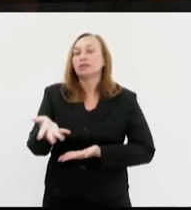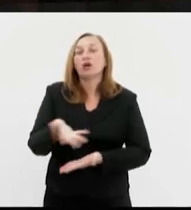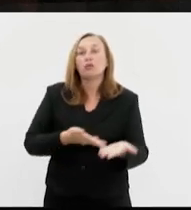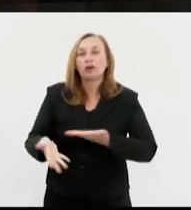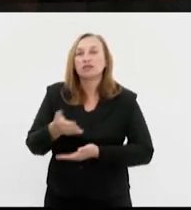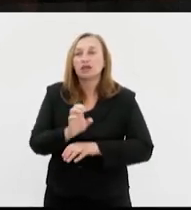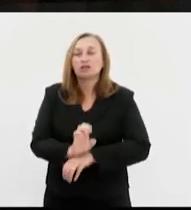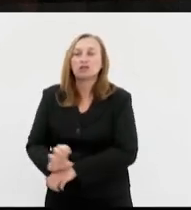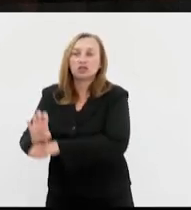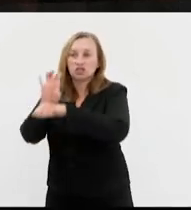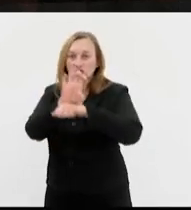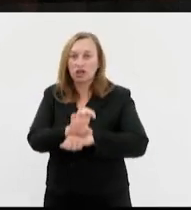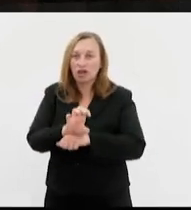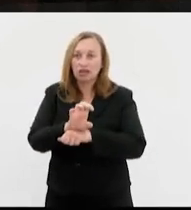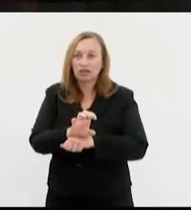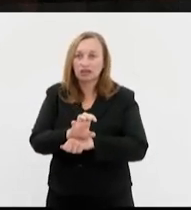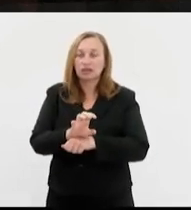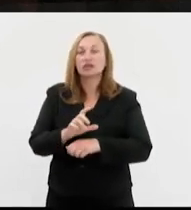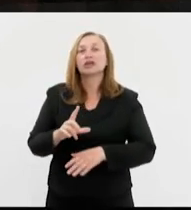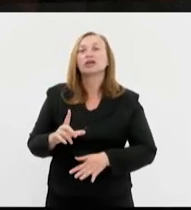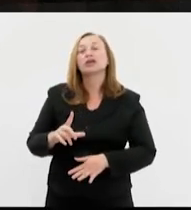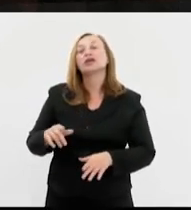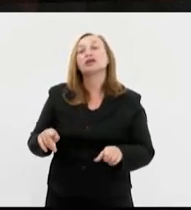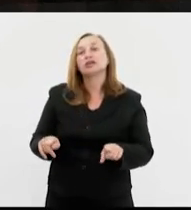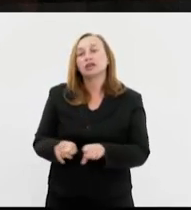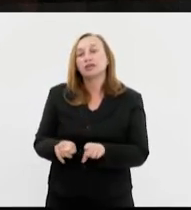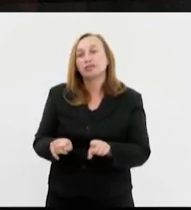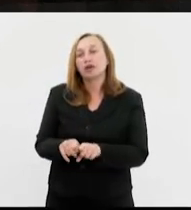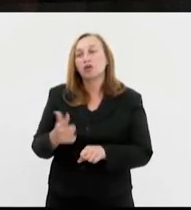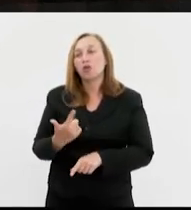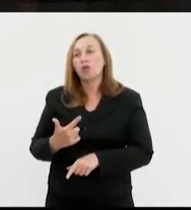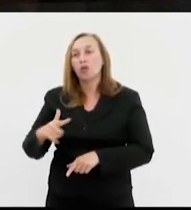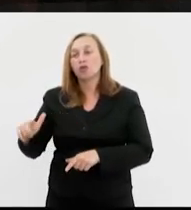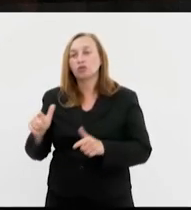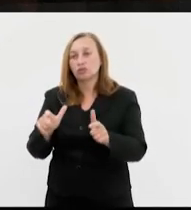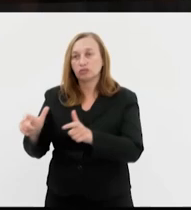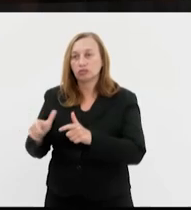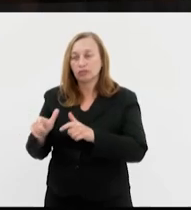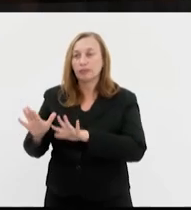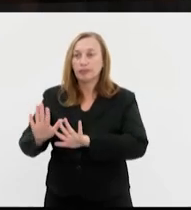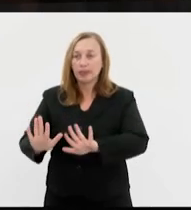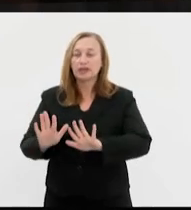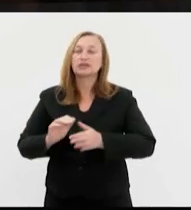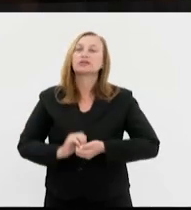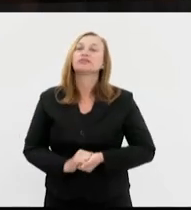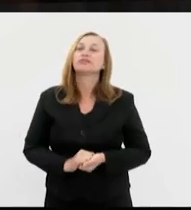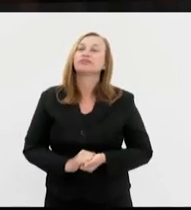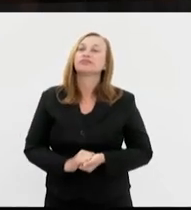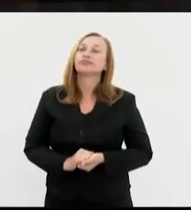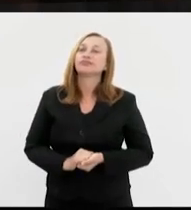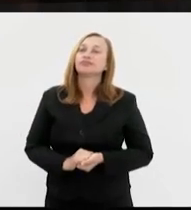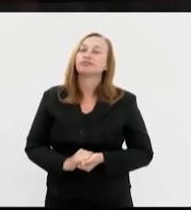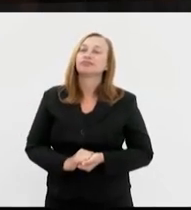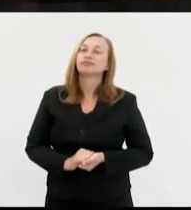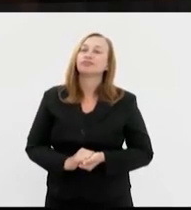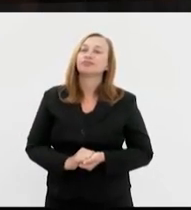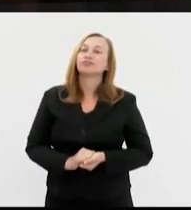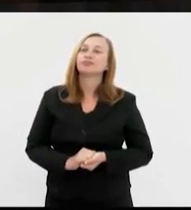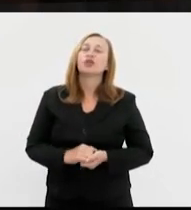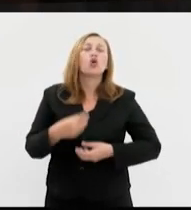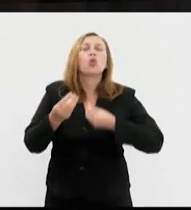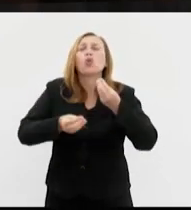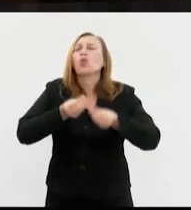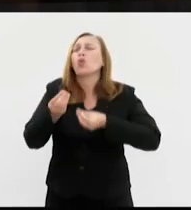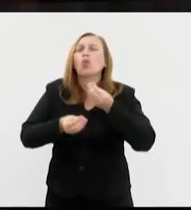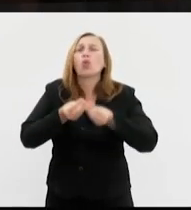tem os montantes definidos. Bom, dito isso, como é que